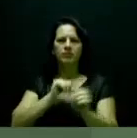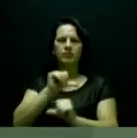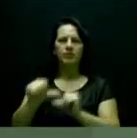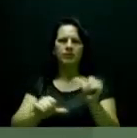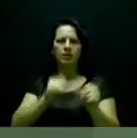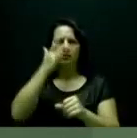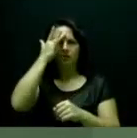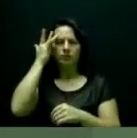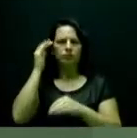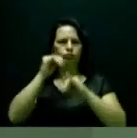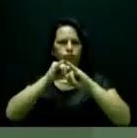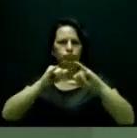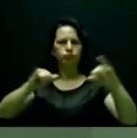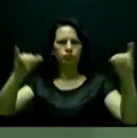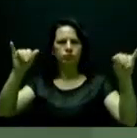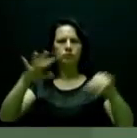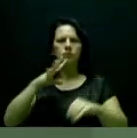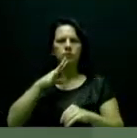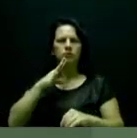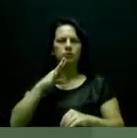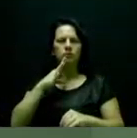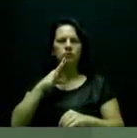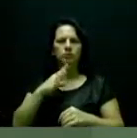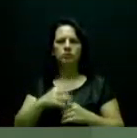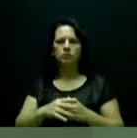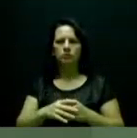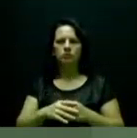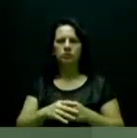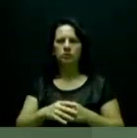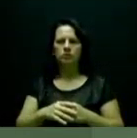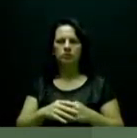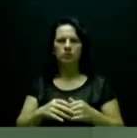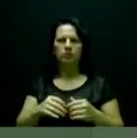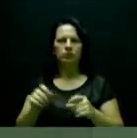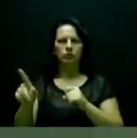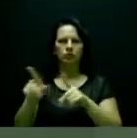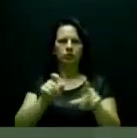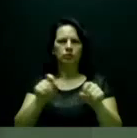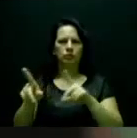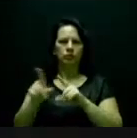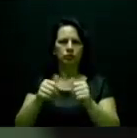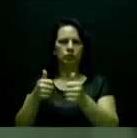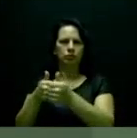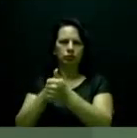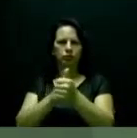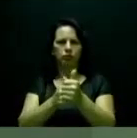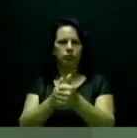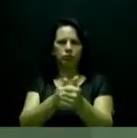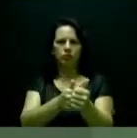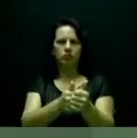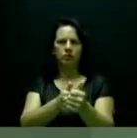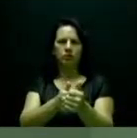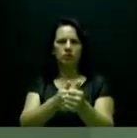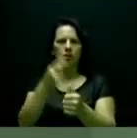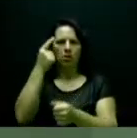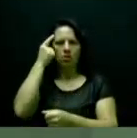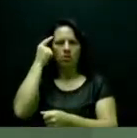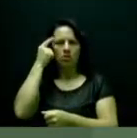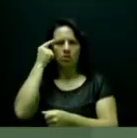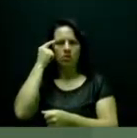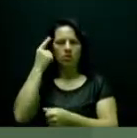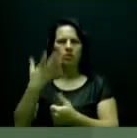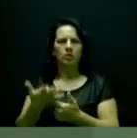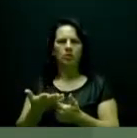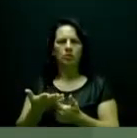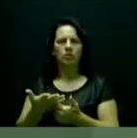um agente público, você se torna alvo de grandes ataques, perseguições, e é uma alternativa e um pensamento de